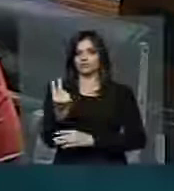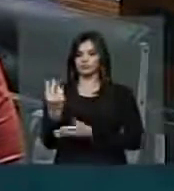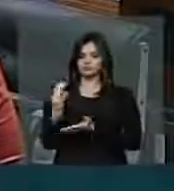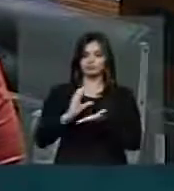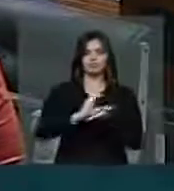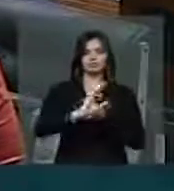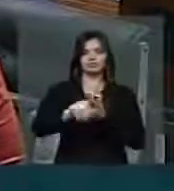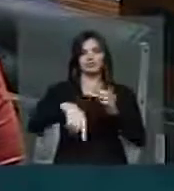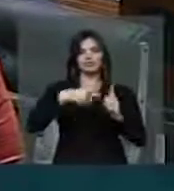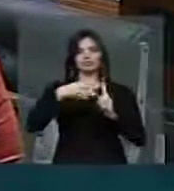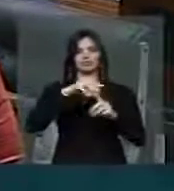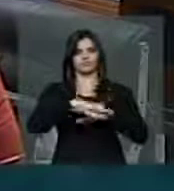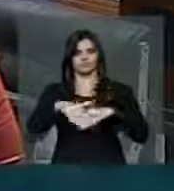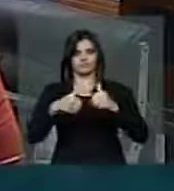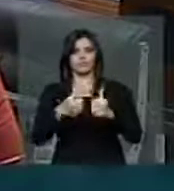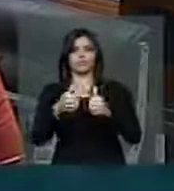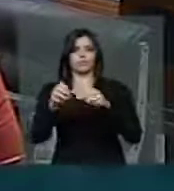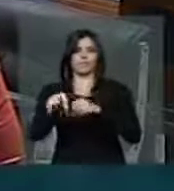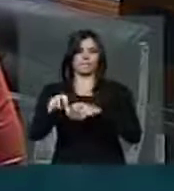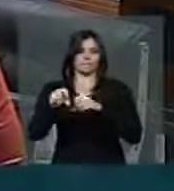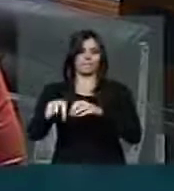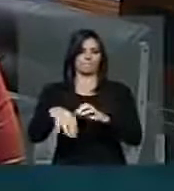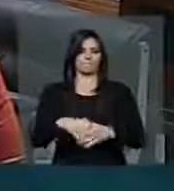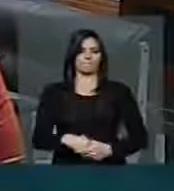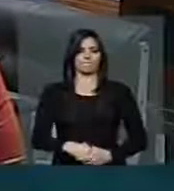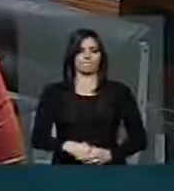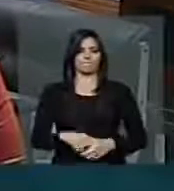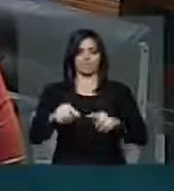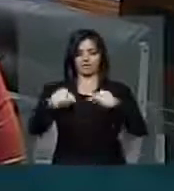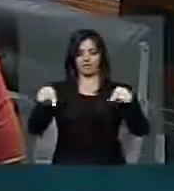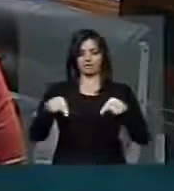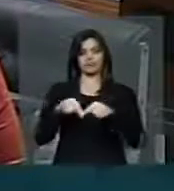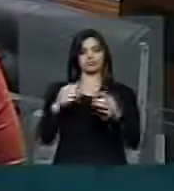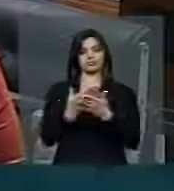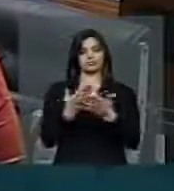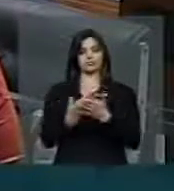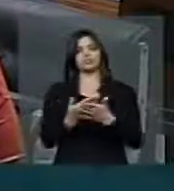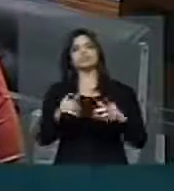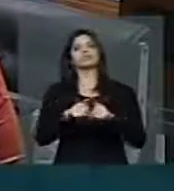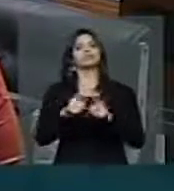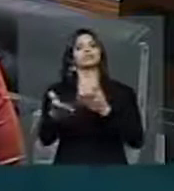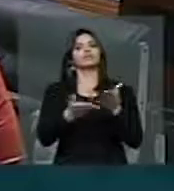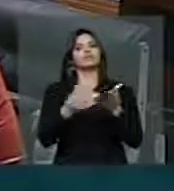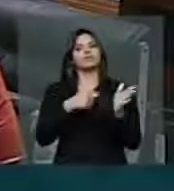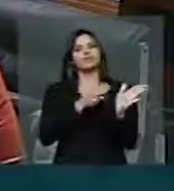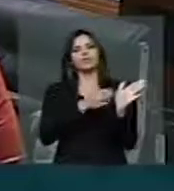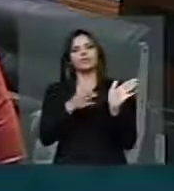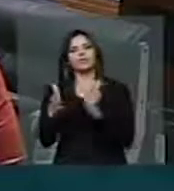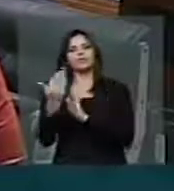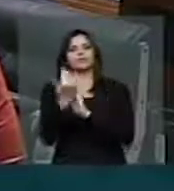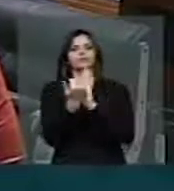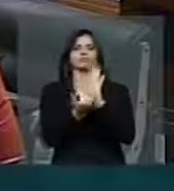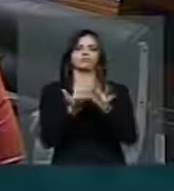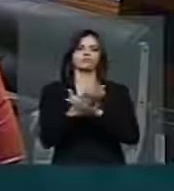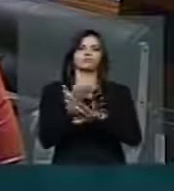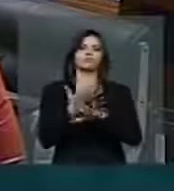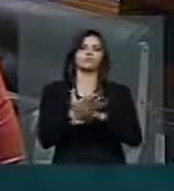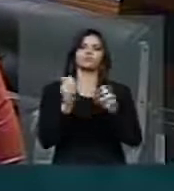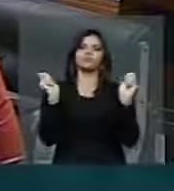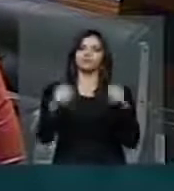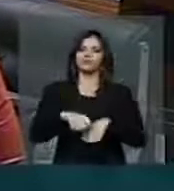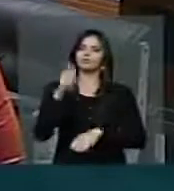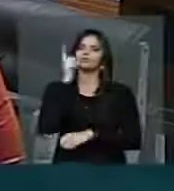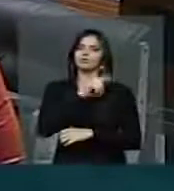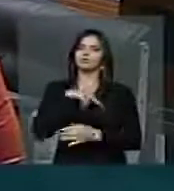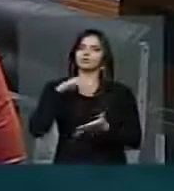venham incrementar as salas de aula, para que haja um cronograma, para que a gente consiga